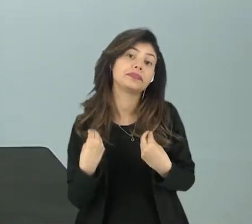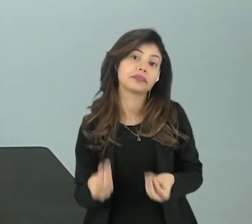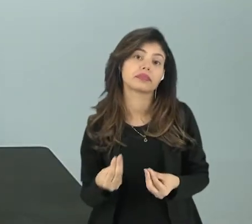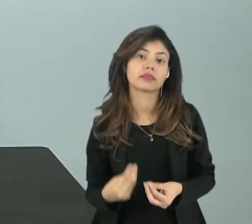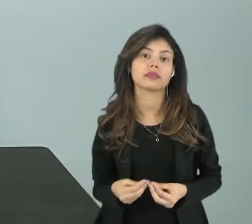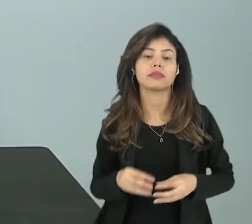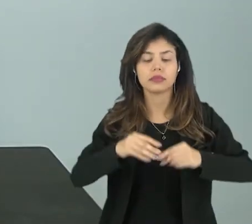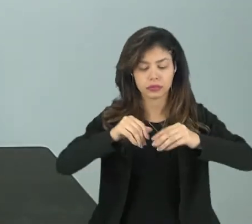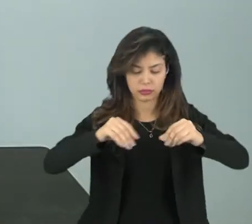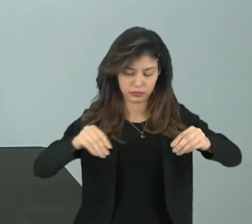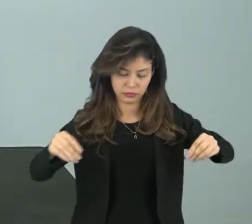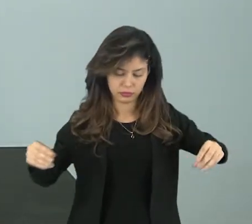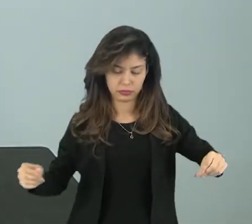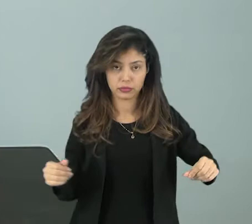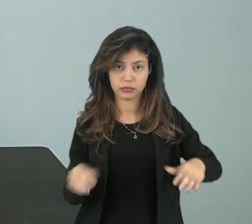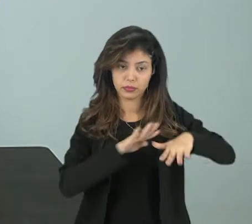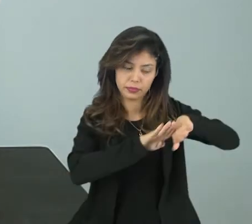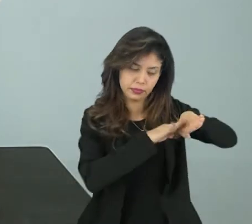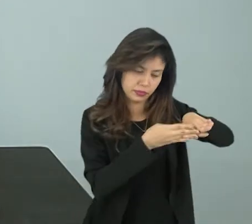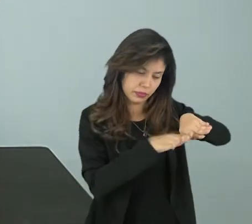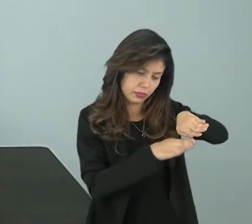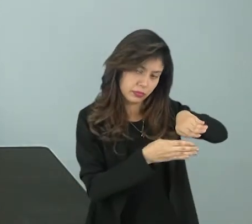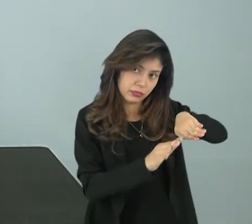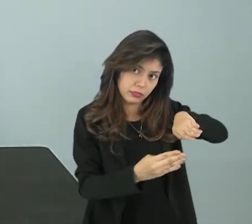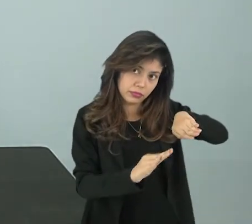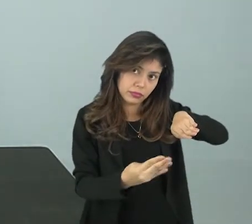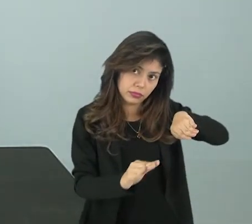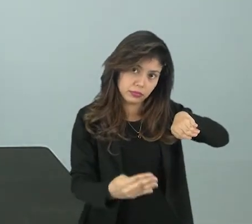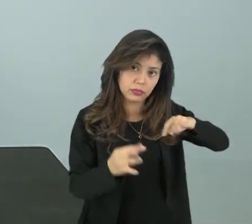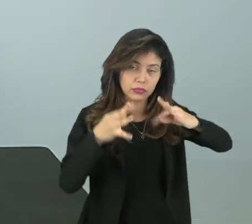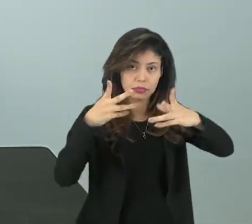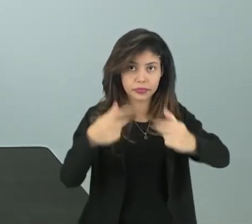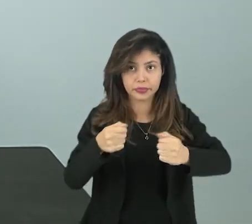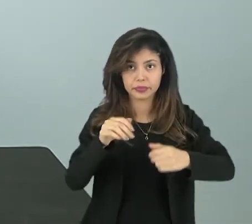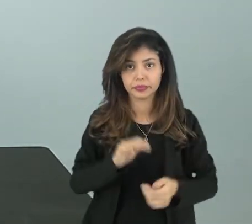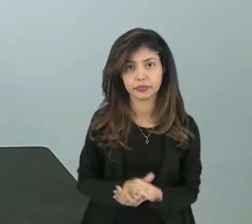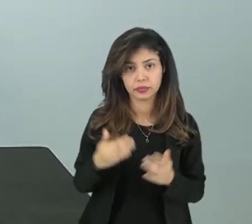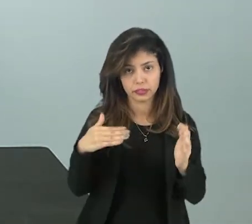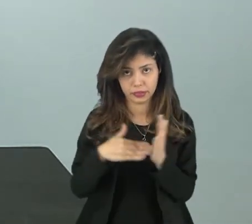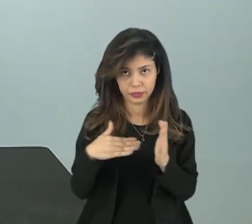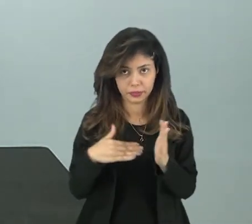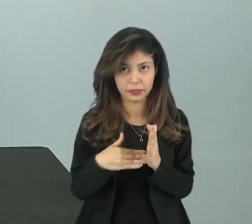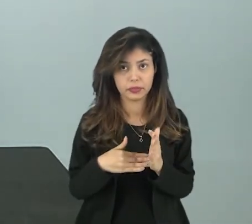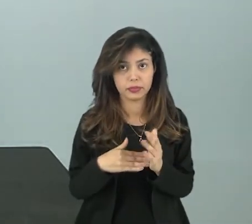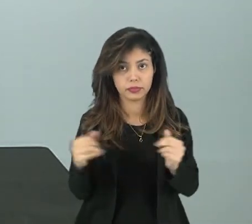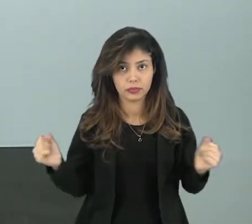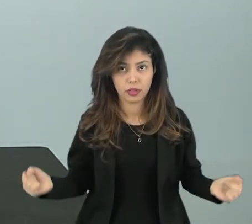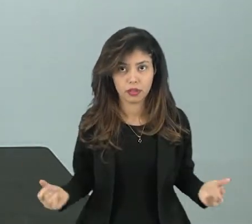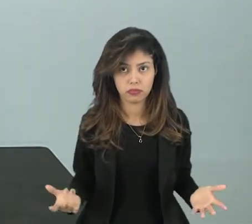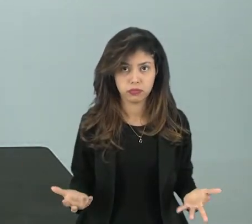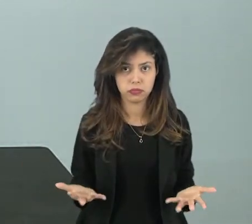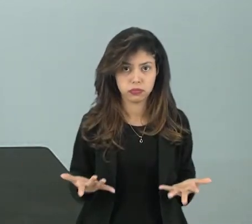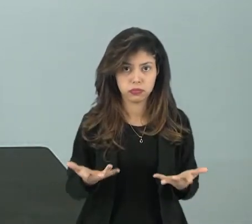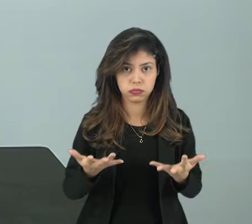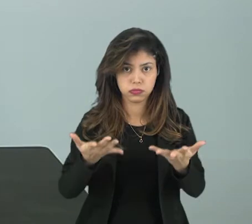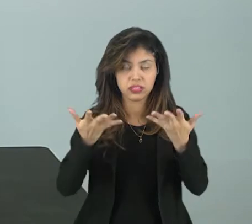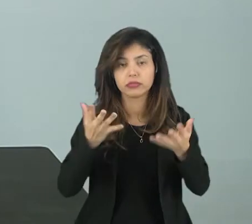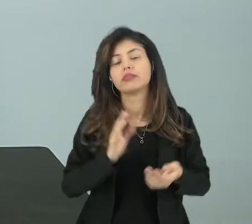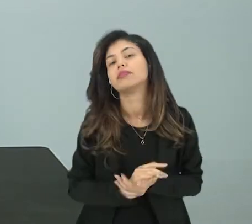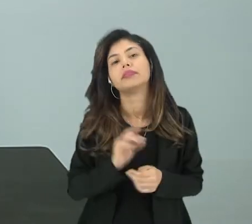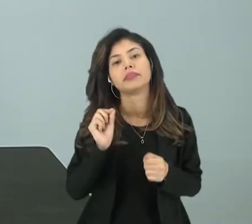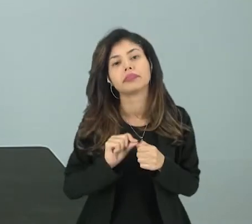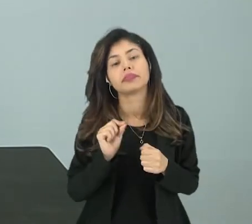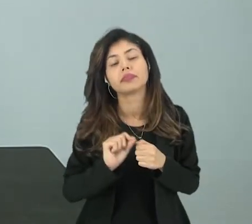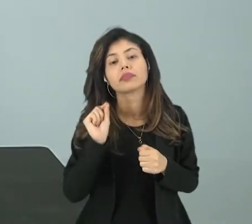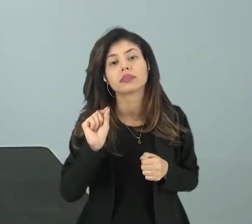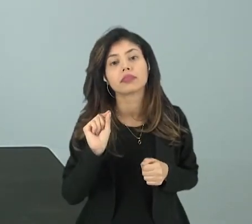que o solo não fosse degradado, Fosse quebrando, quebrando, quebrando tudo, até virar um buraco só. Então fizeram o